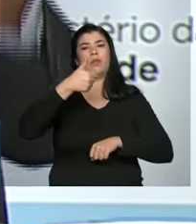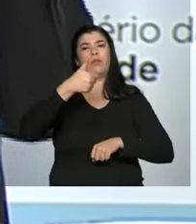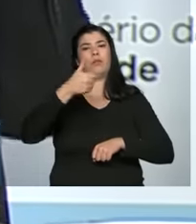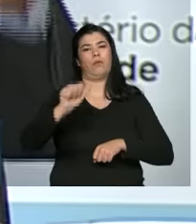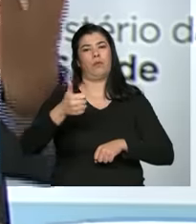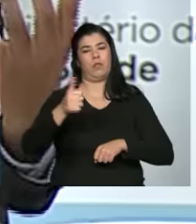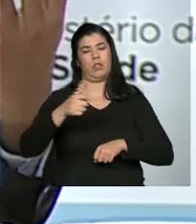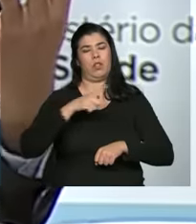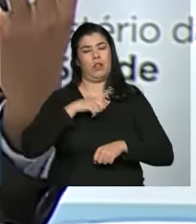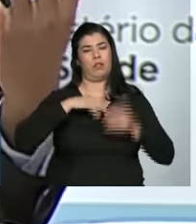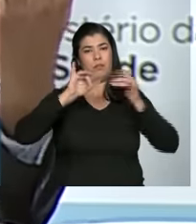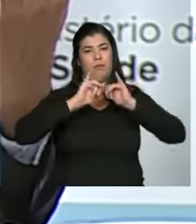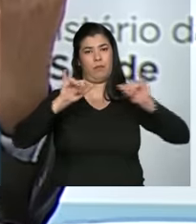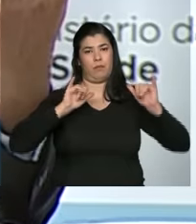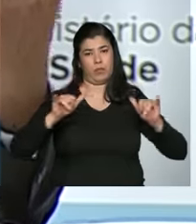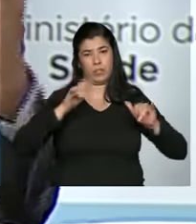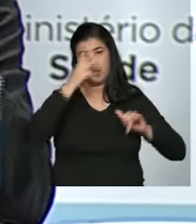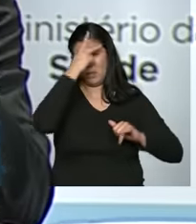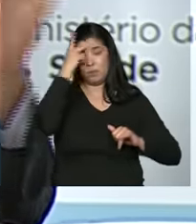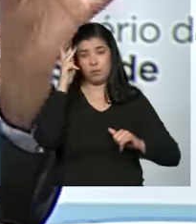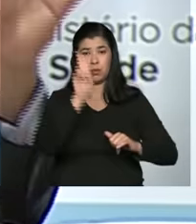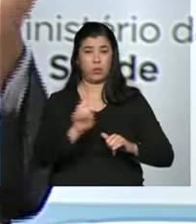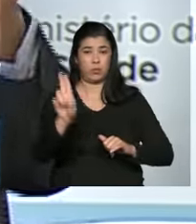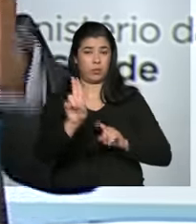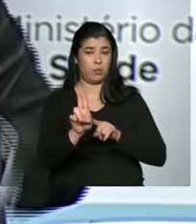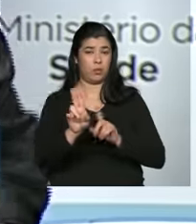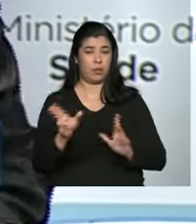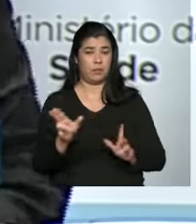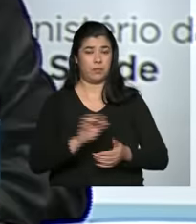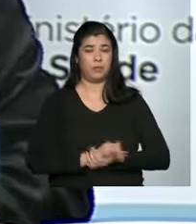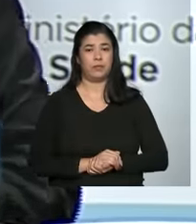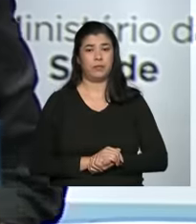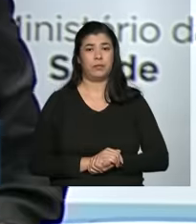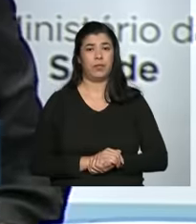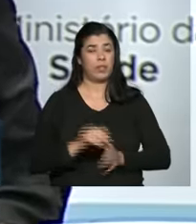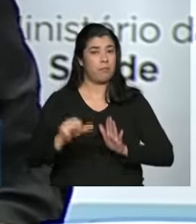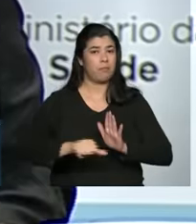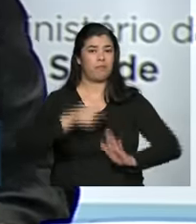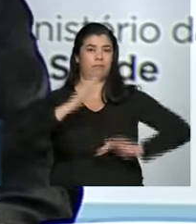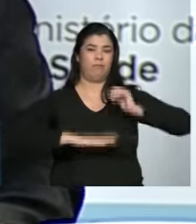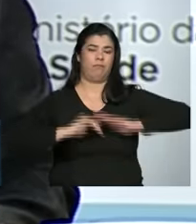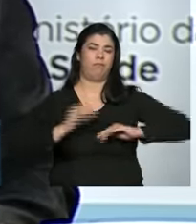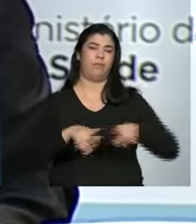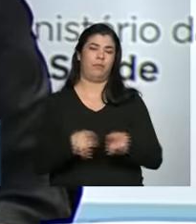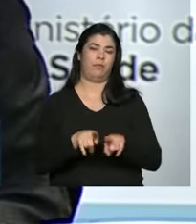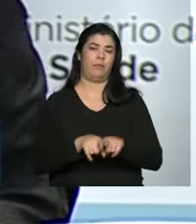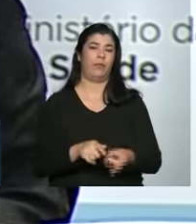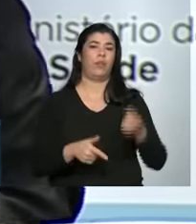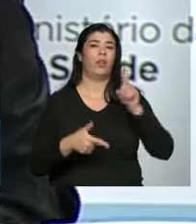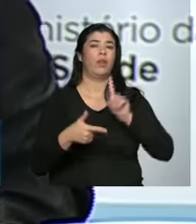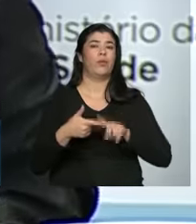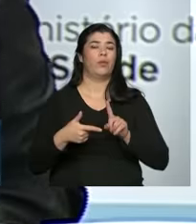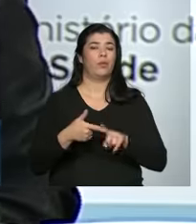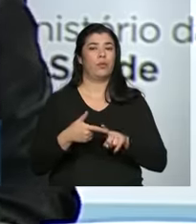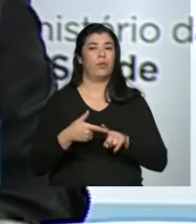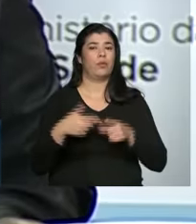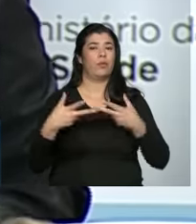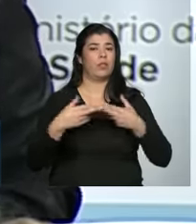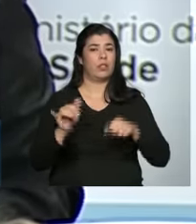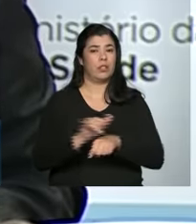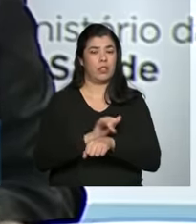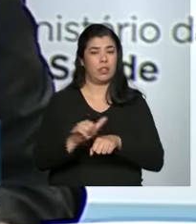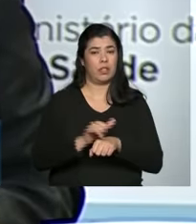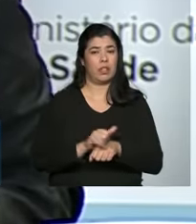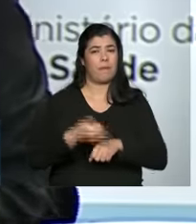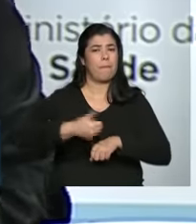informação disponível ao público acho que essa é a primeira medida de grande importância uma outra medida é melhorar a